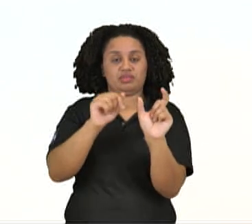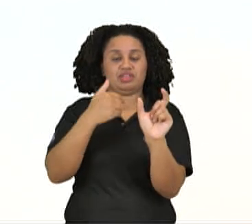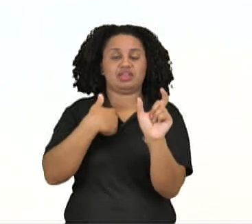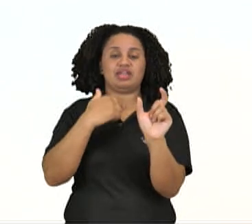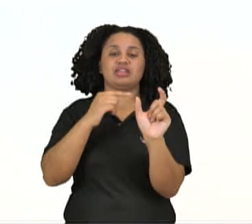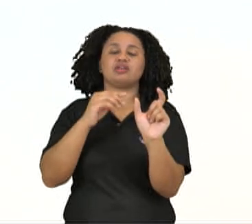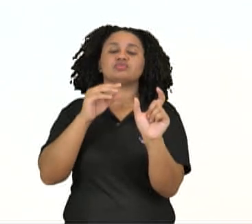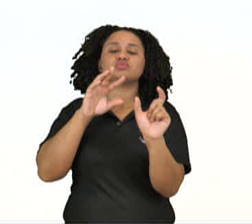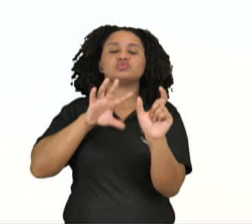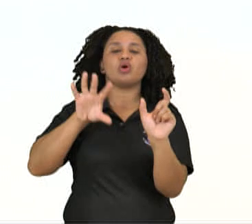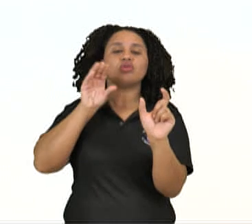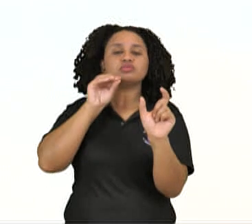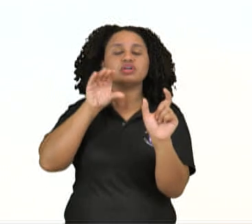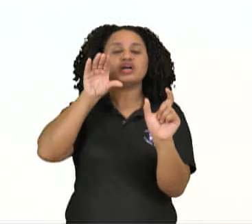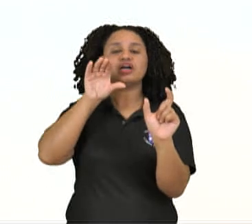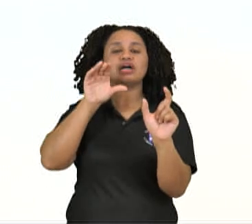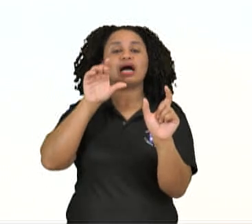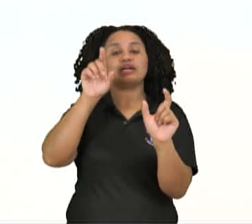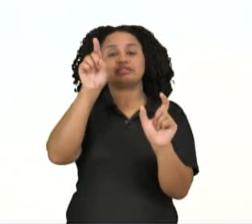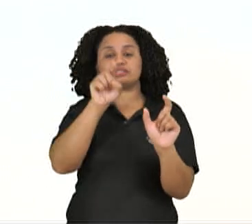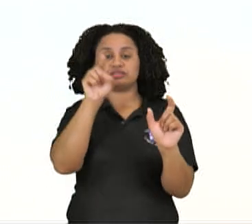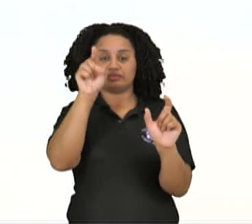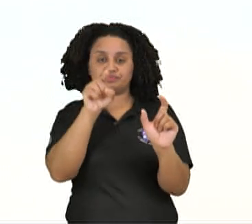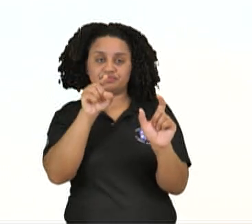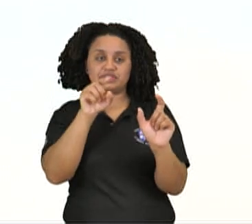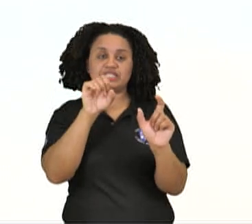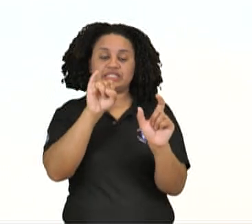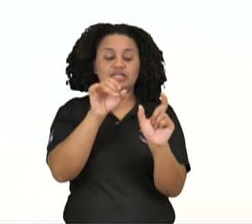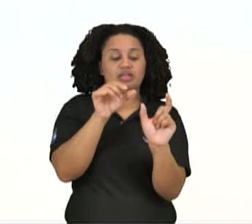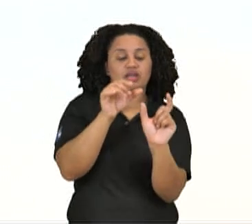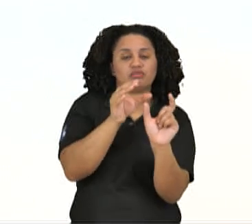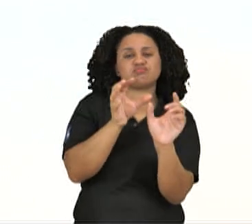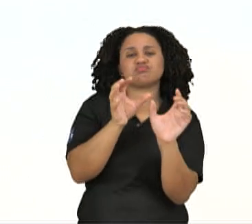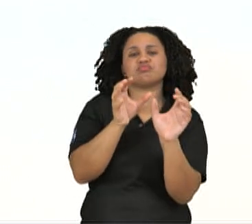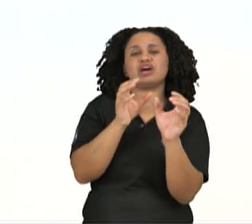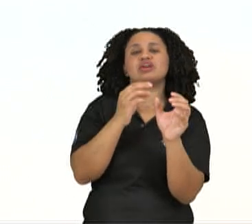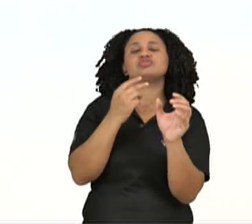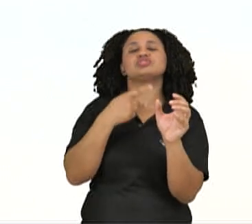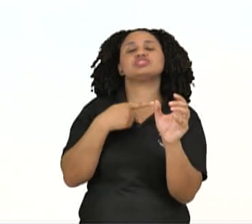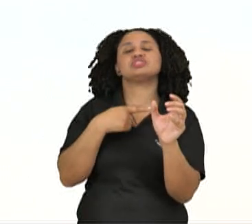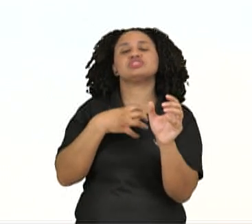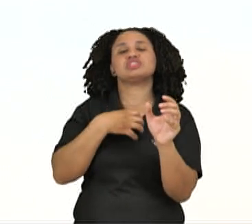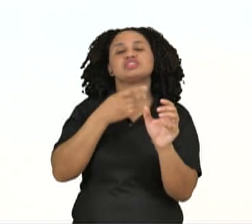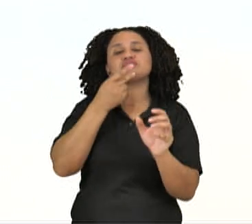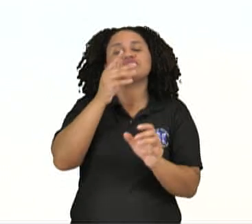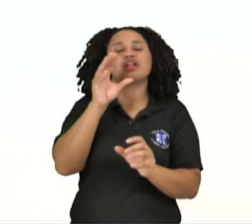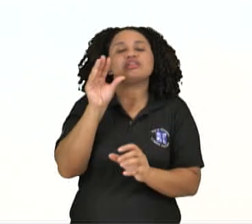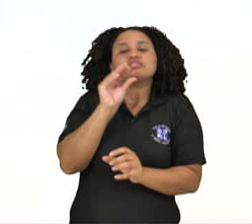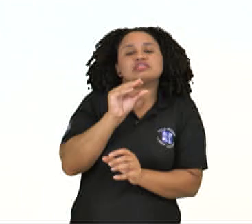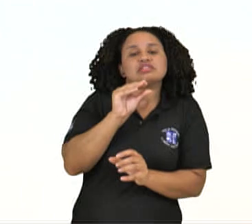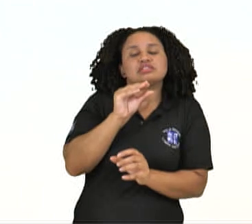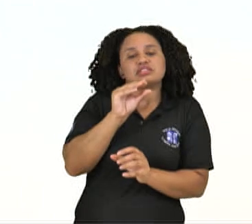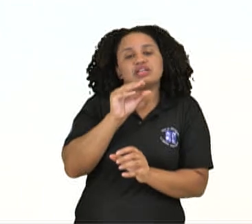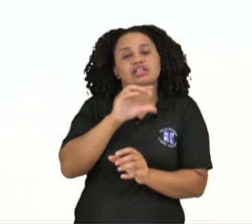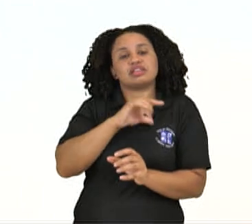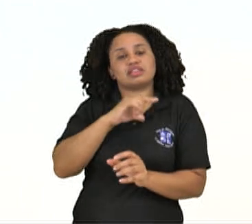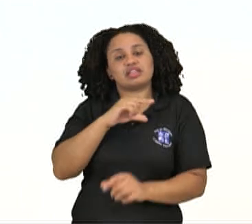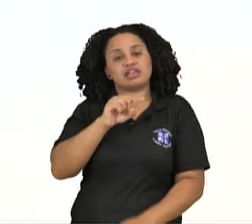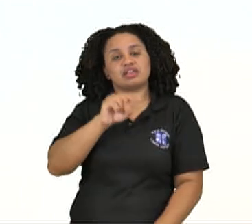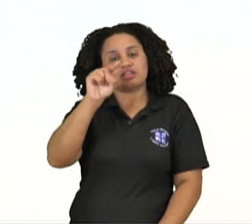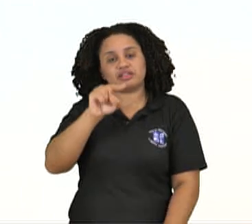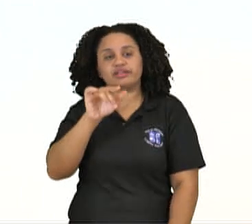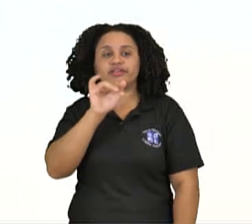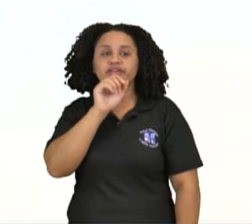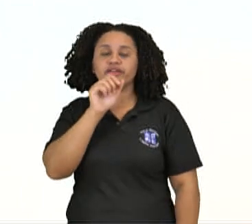de acento agudo. Se a sílaba tônica é fechada, temos o acento circunflexo, por exemplo, na palavra